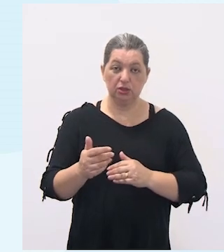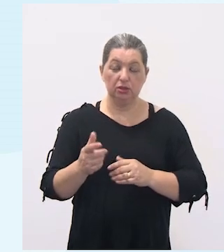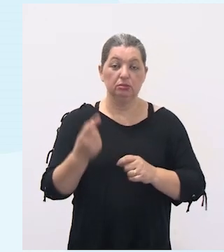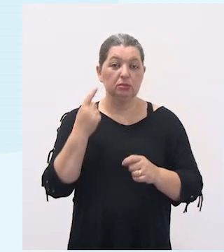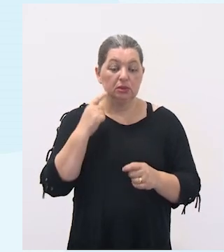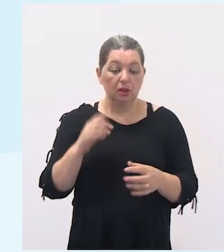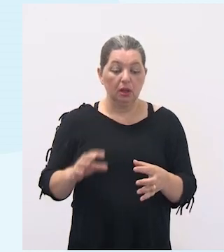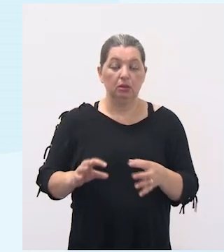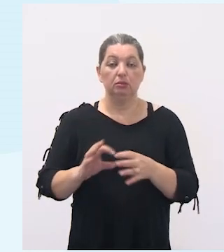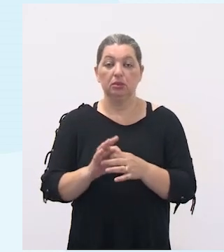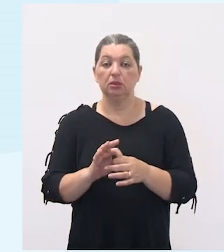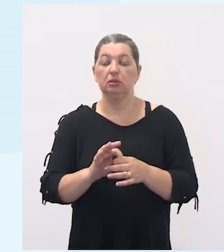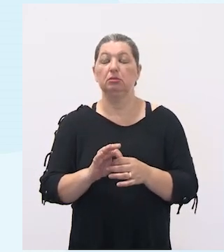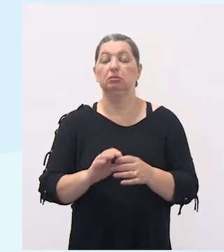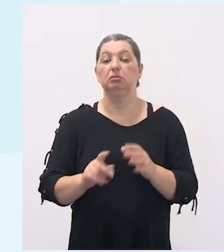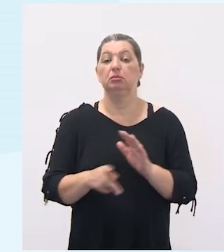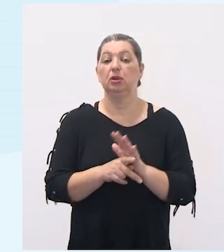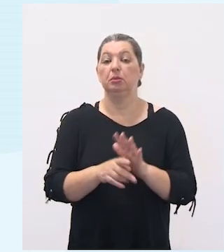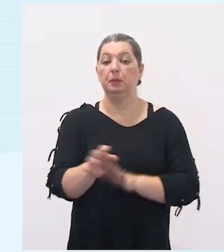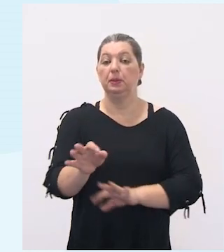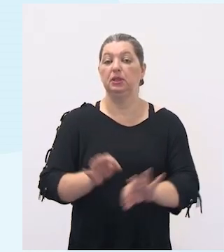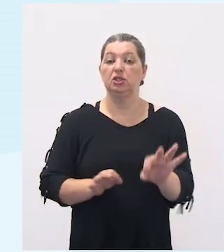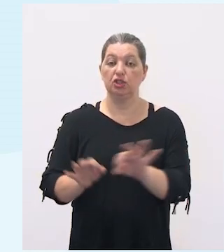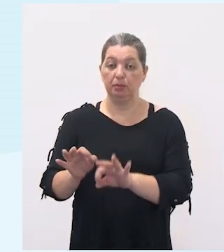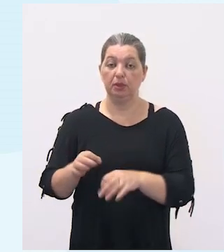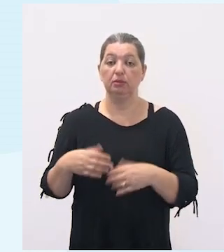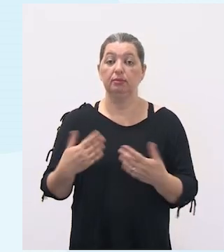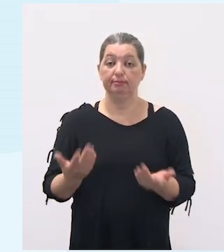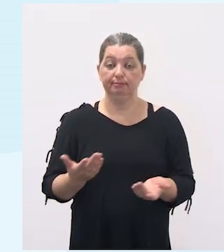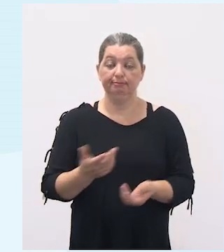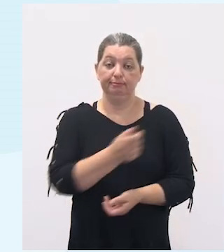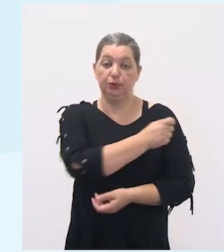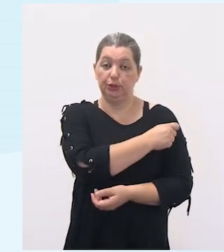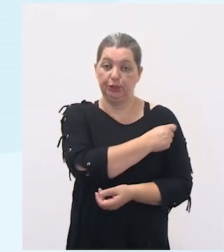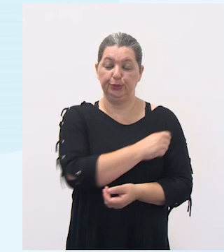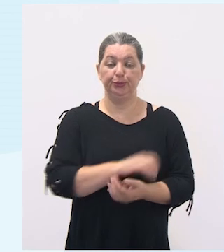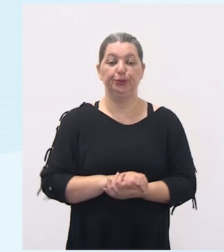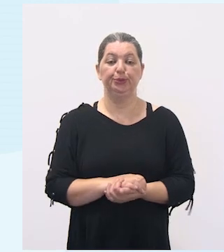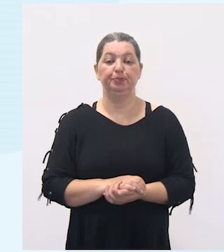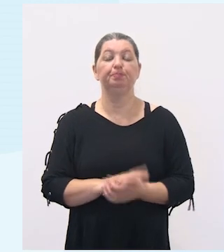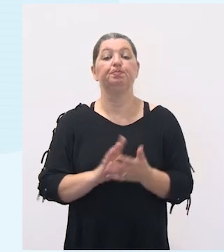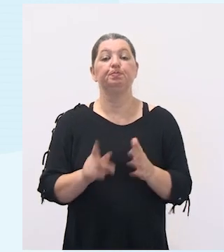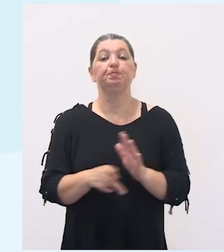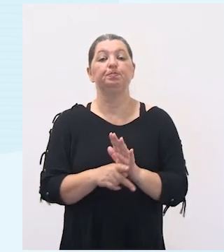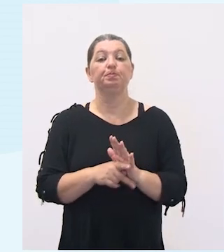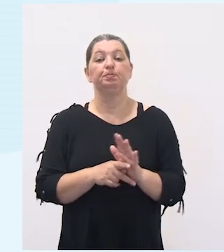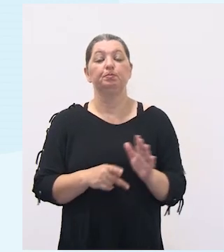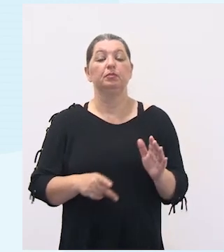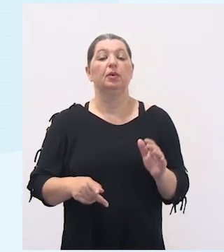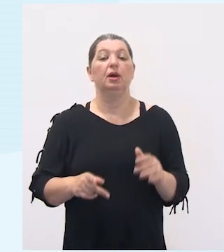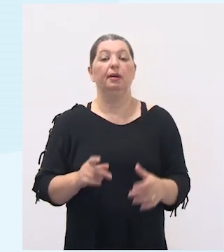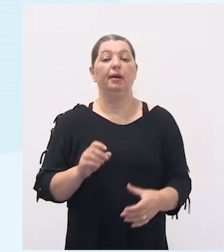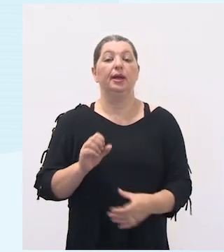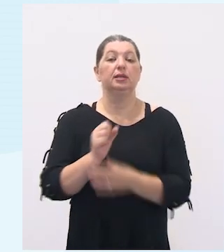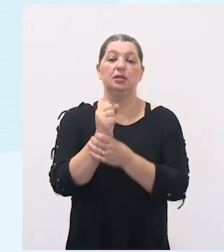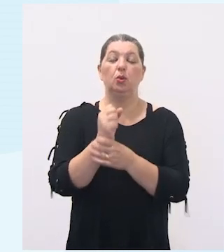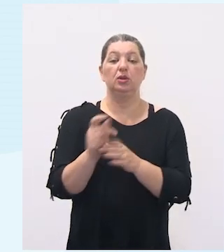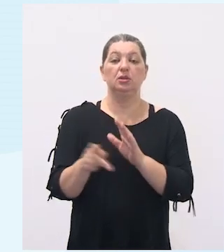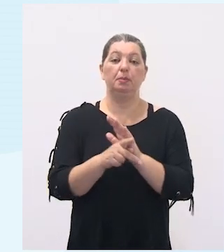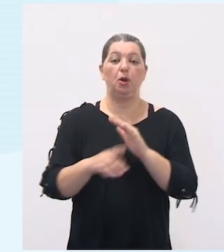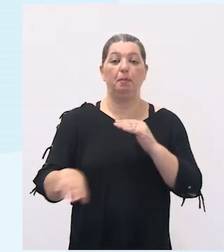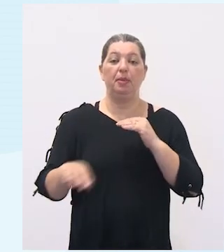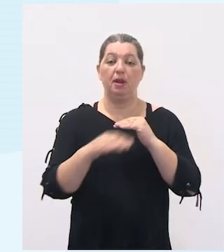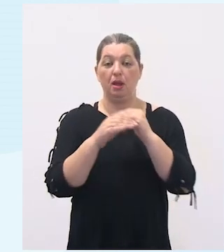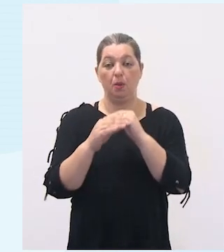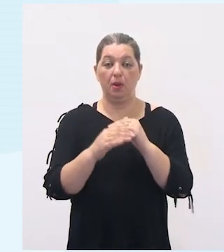Como que eu posso, então, potencializar as aprendizagens dos meus alunos? Garantir uma equidade. O aluno que está no básico,